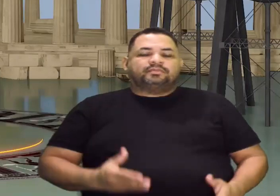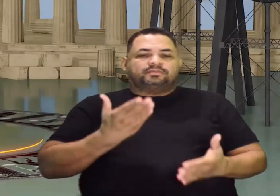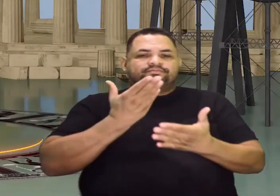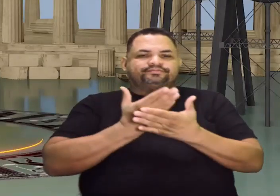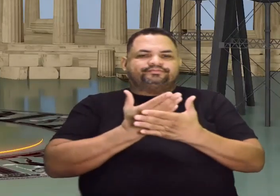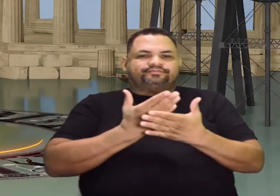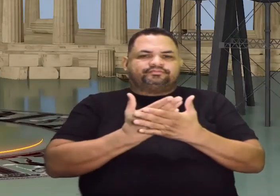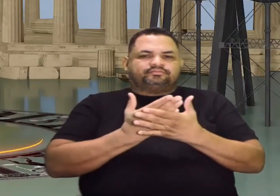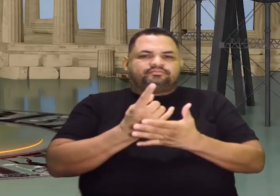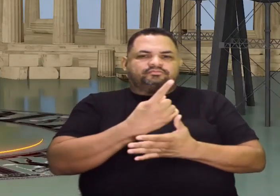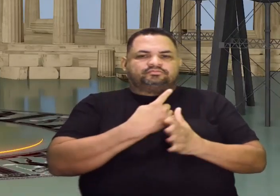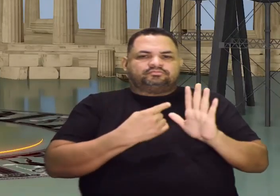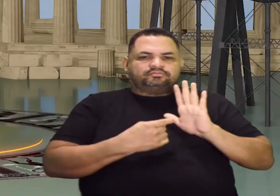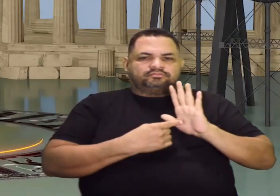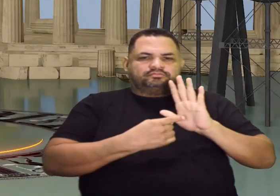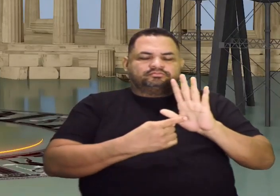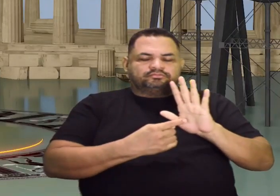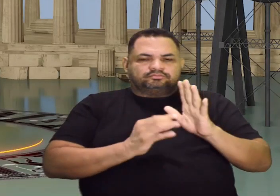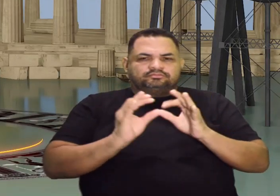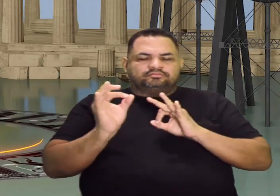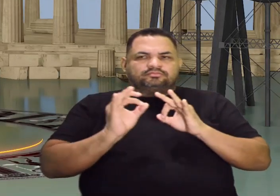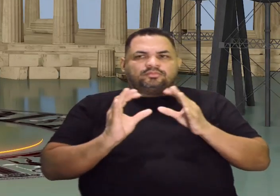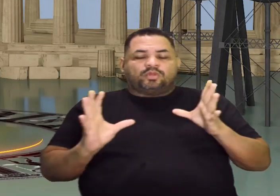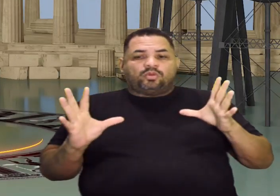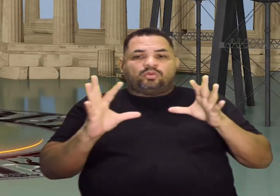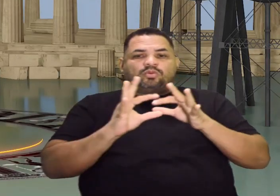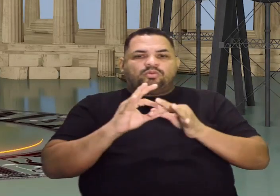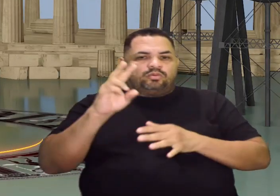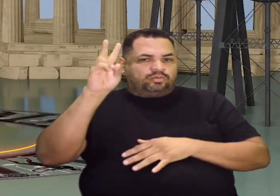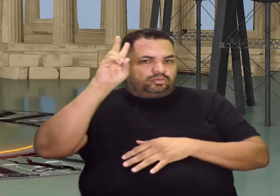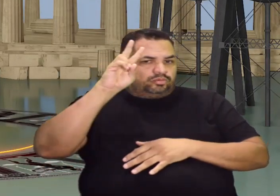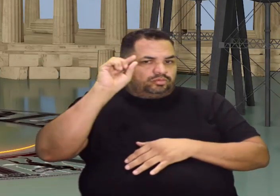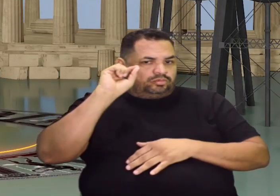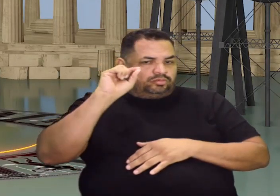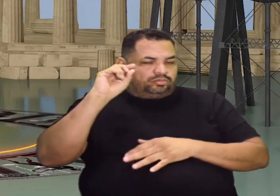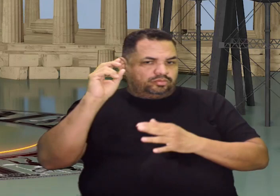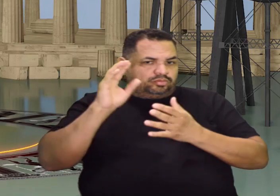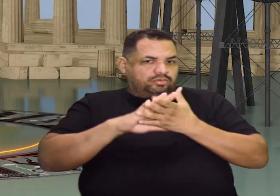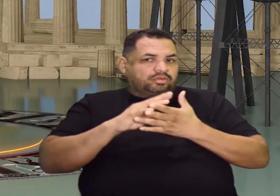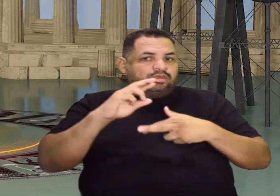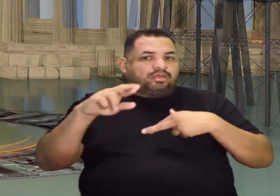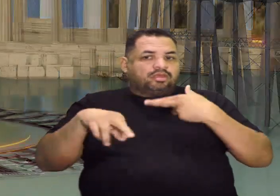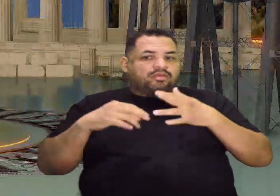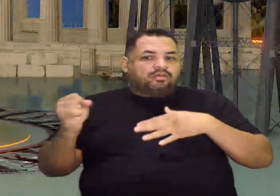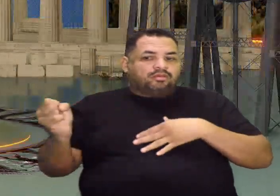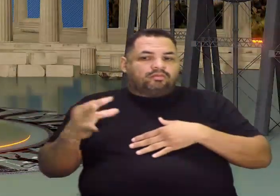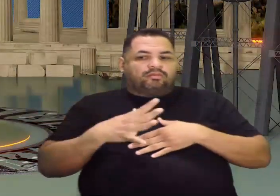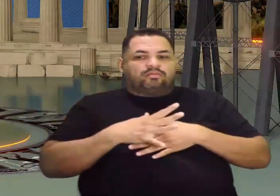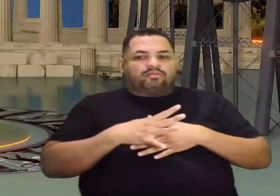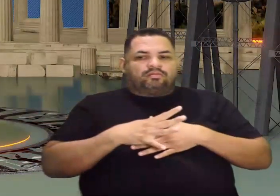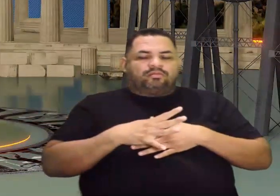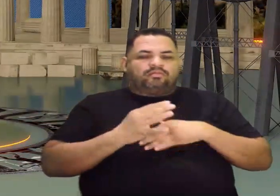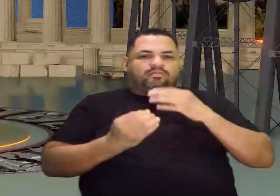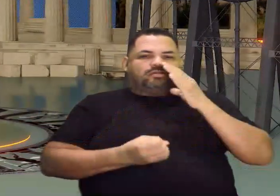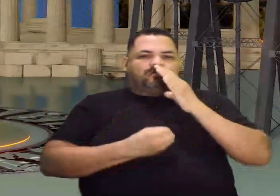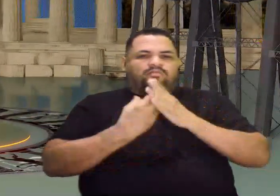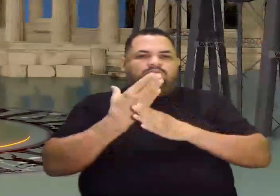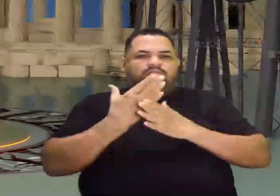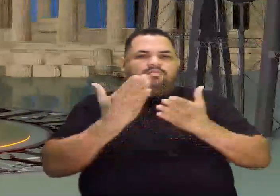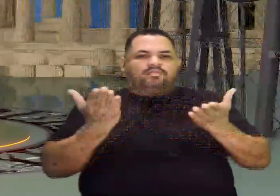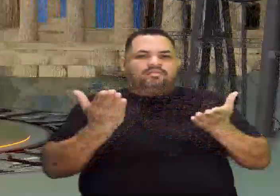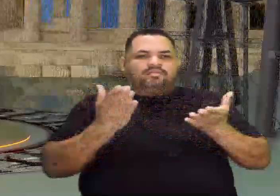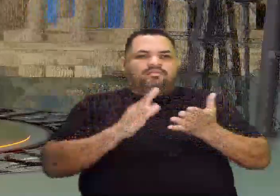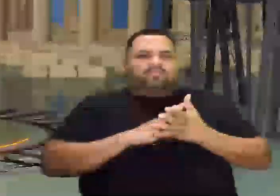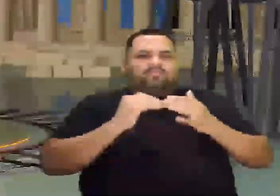aula nós trouxemos um pouco, um contexto histórico, o que vem a ser o Renascimento. Ele surgiu a partir